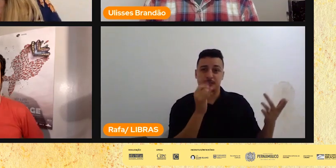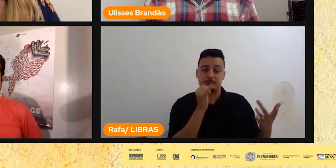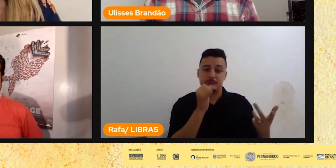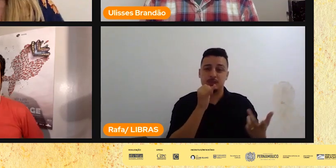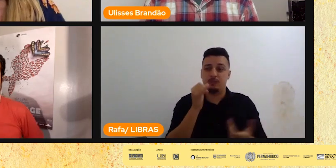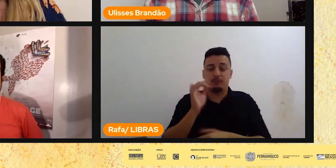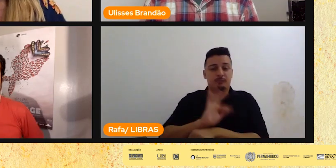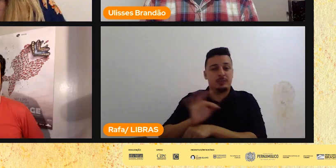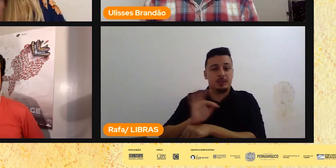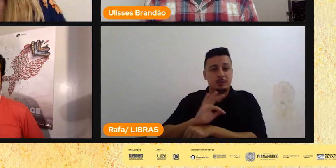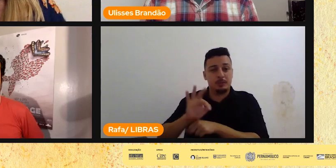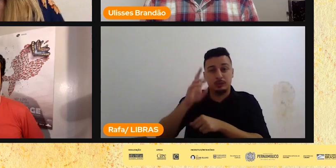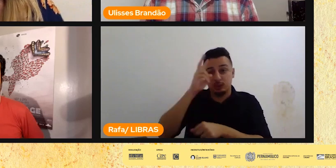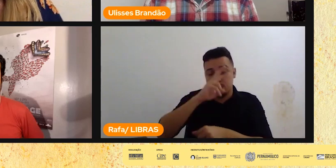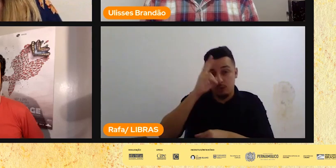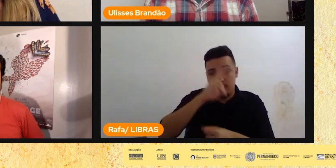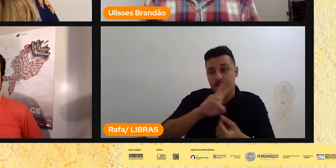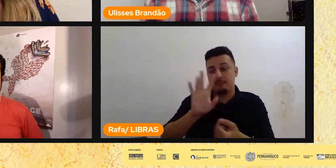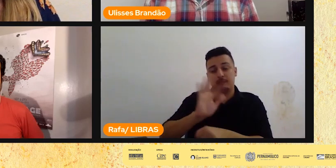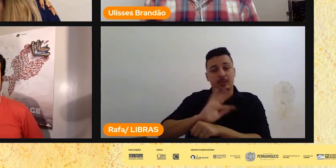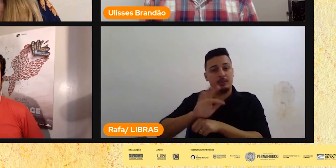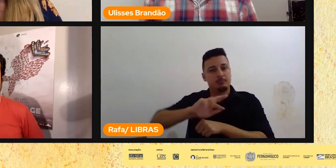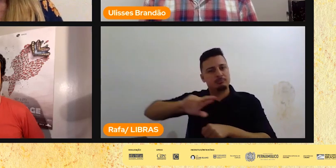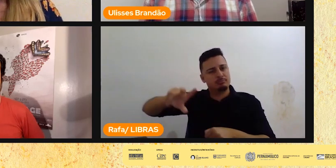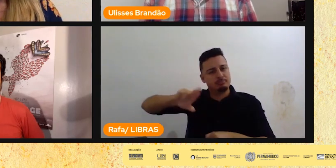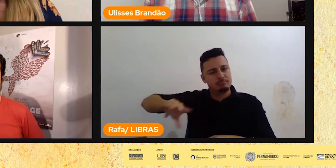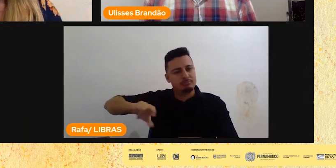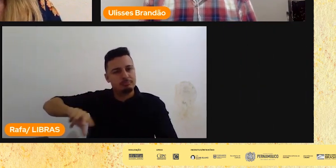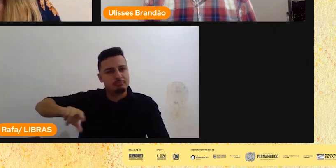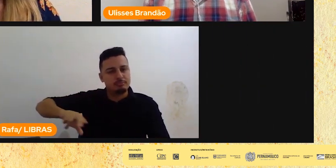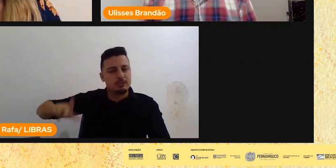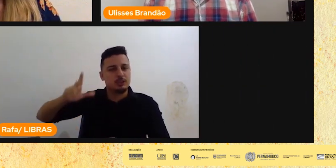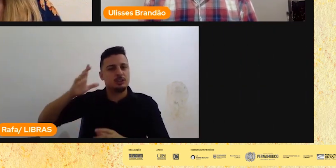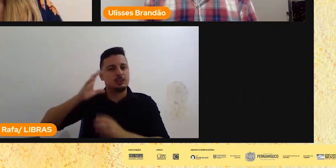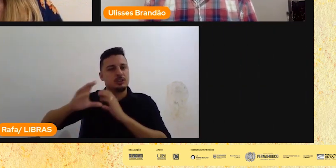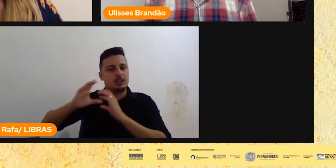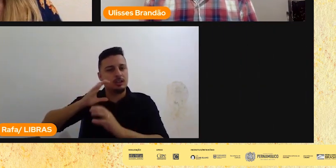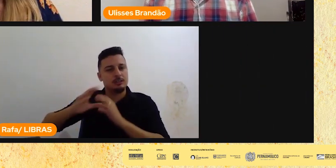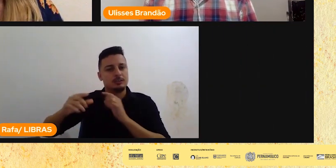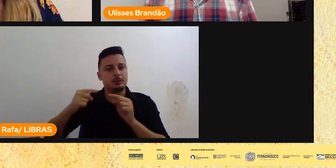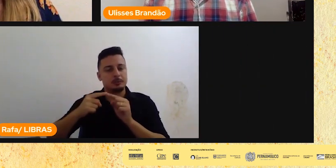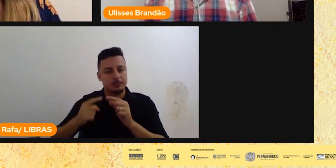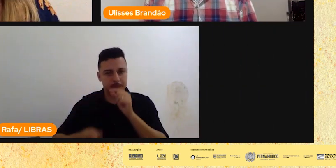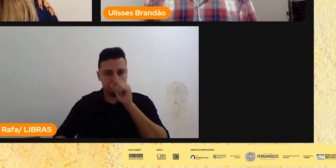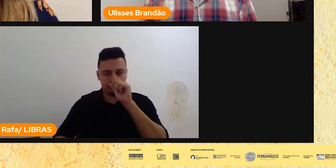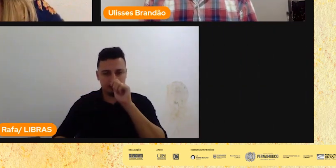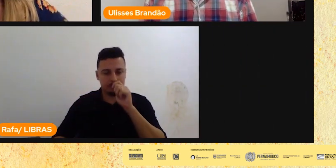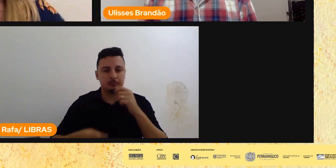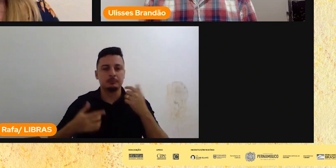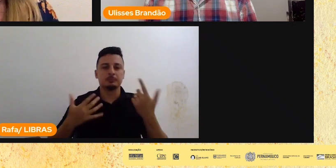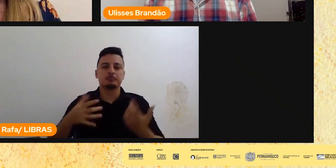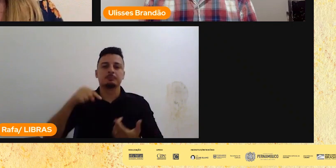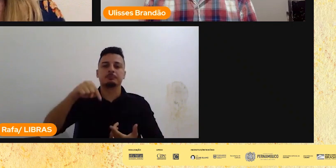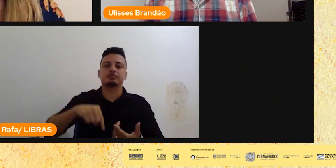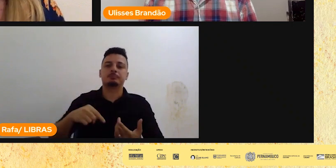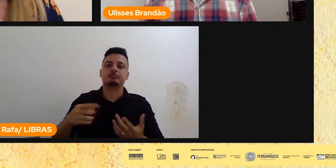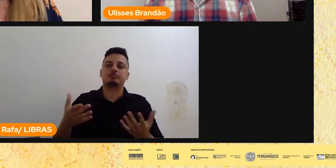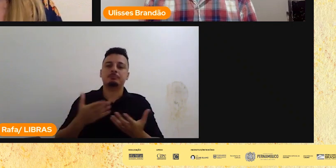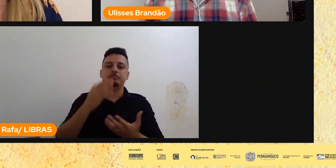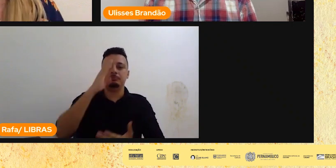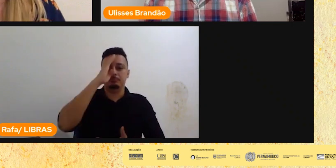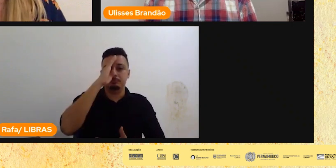assim. Então, hoje no Brasil, de fato, a gente tem essa dificuldade de fazer com que as instituições, né,